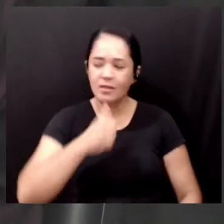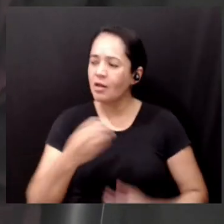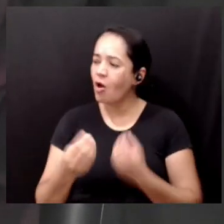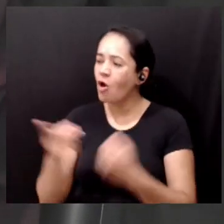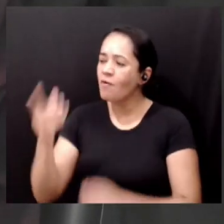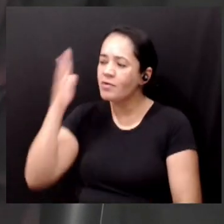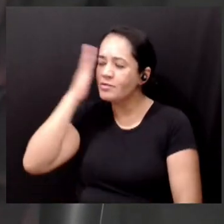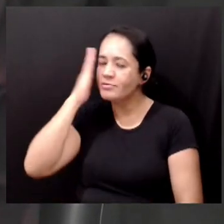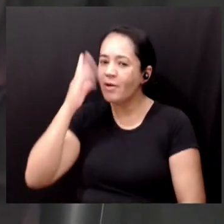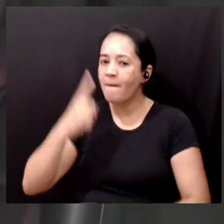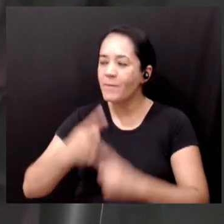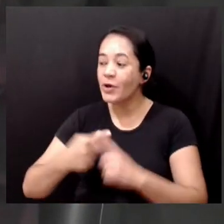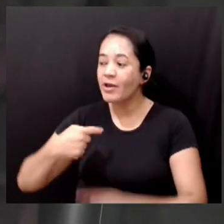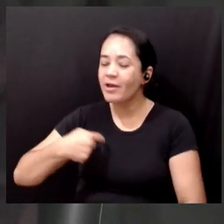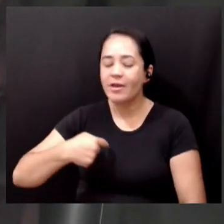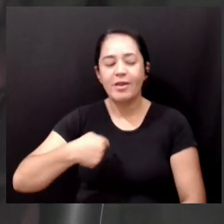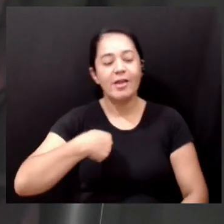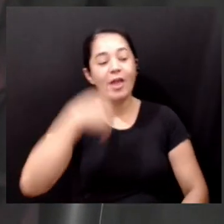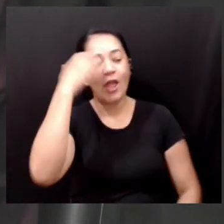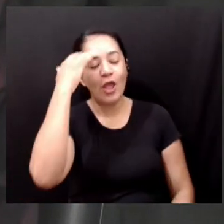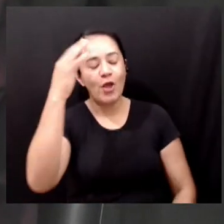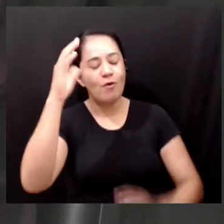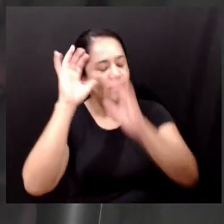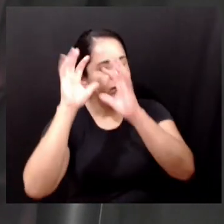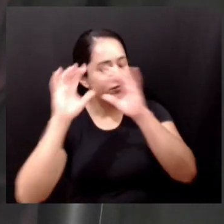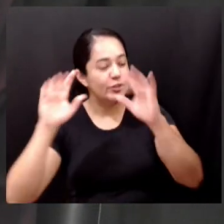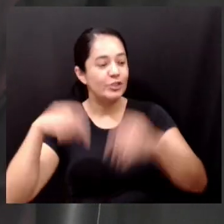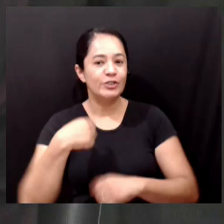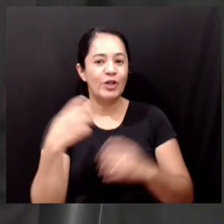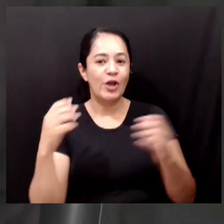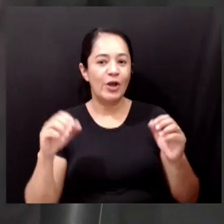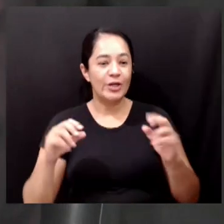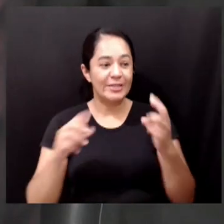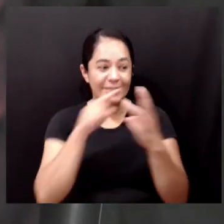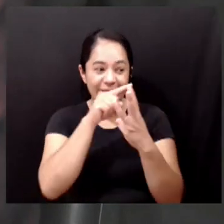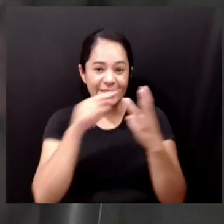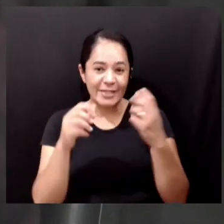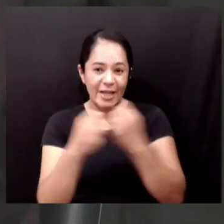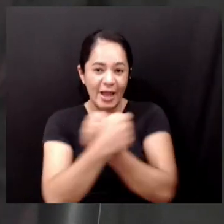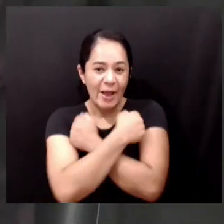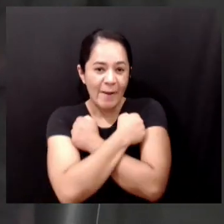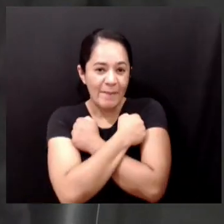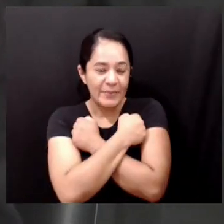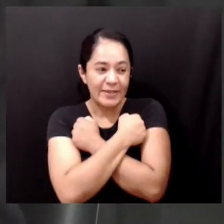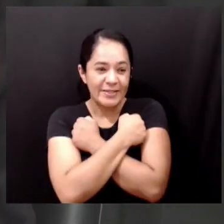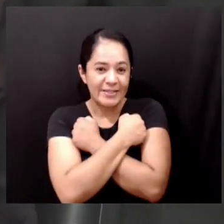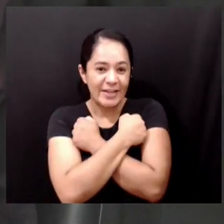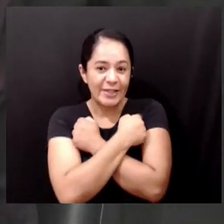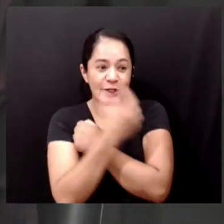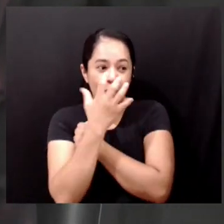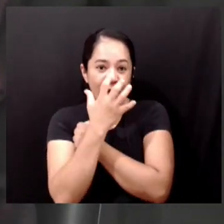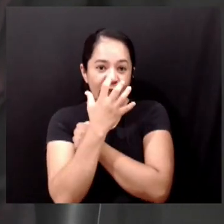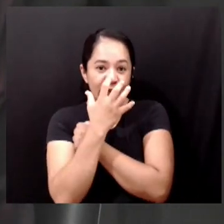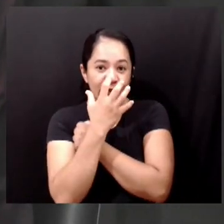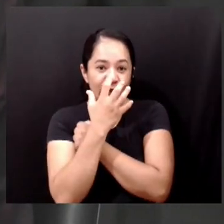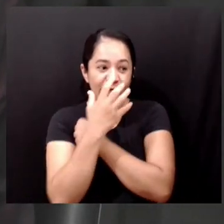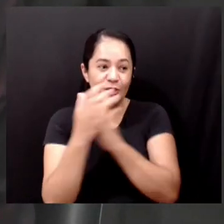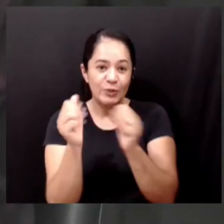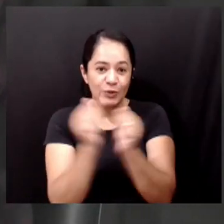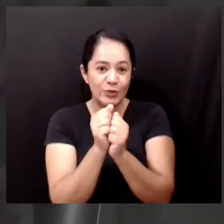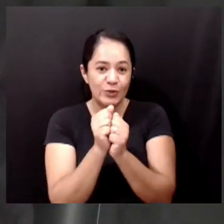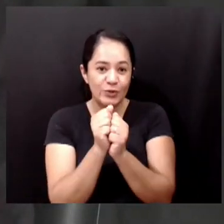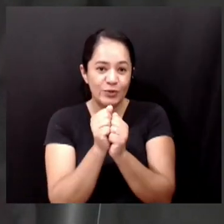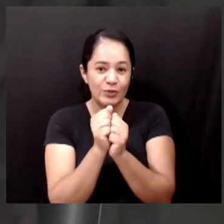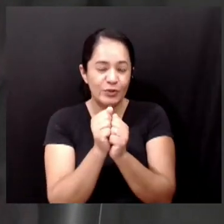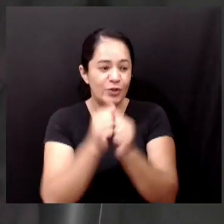sonho. E nós estávamos abraçados os três, e o Max, que era o cachorrinho, estava no meio. Então é uma menina, o cabelo dela vai